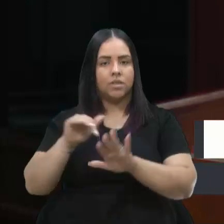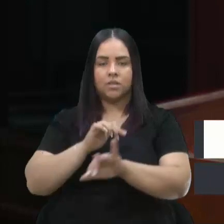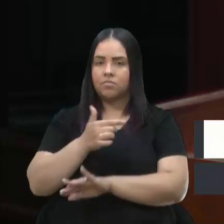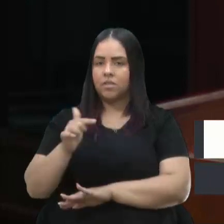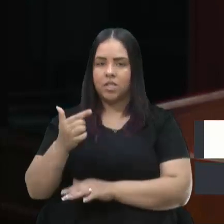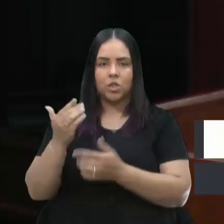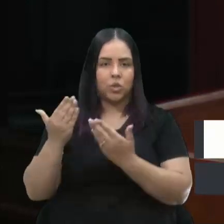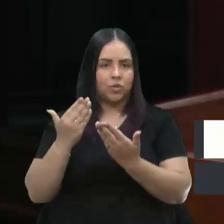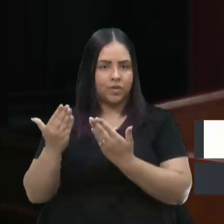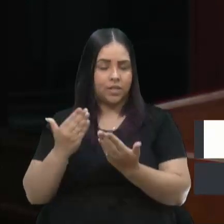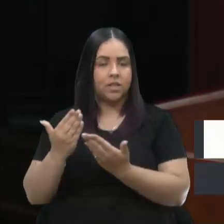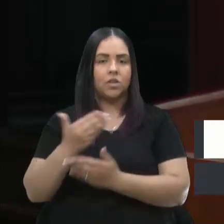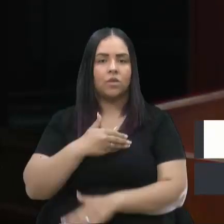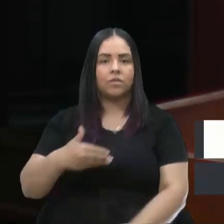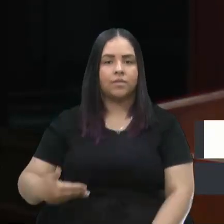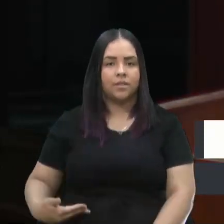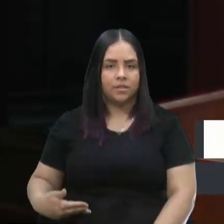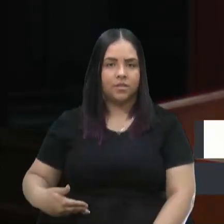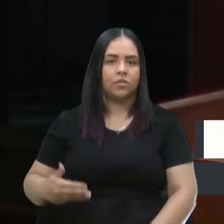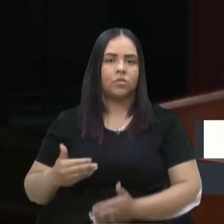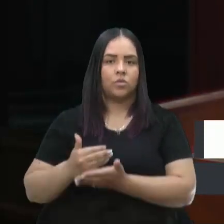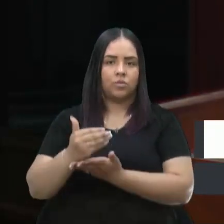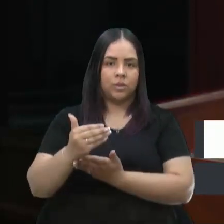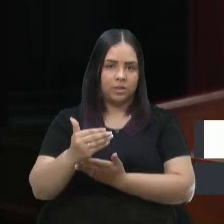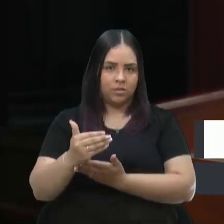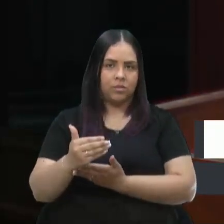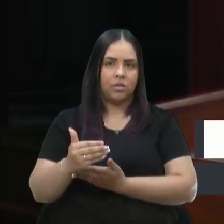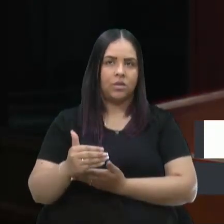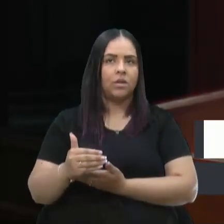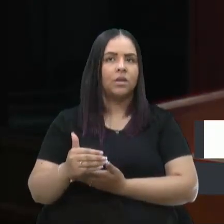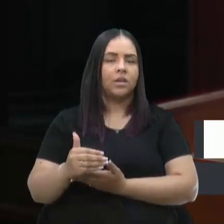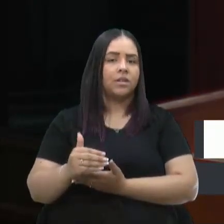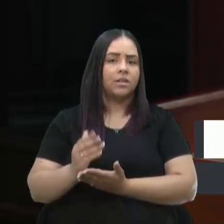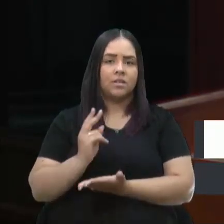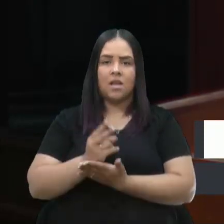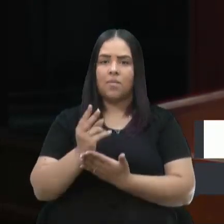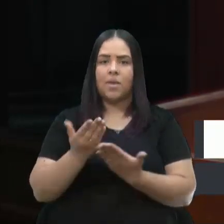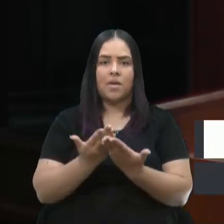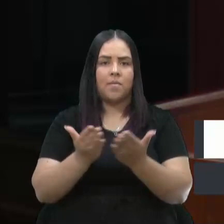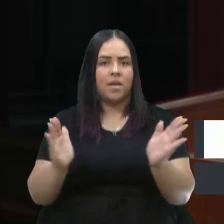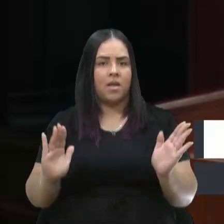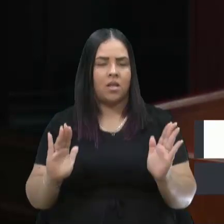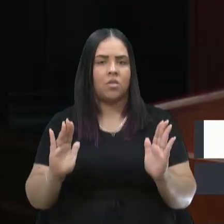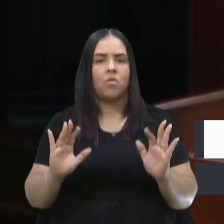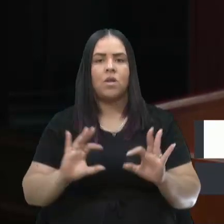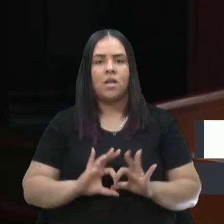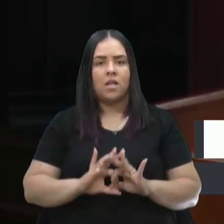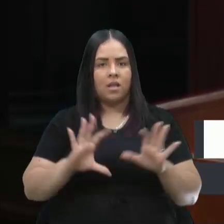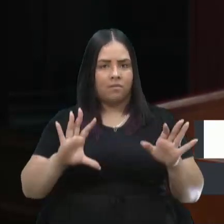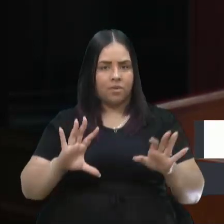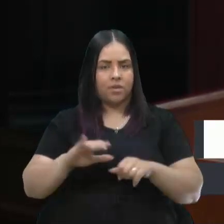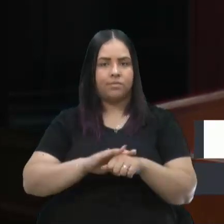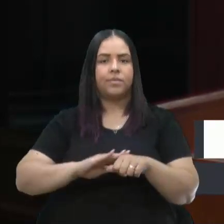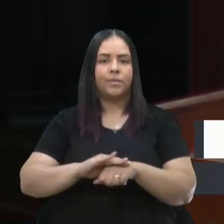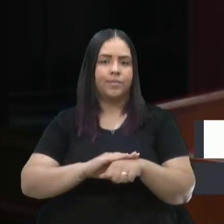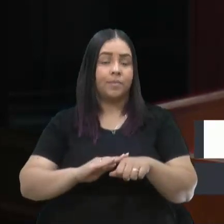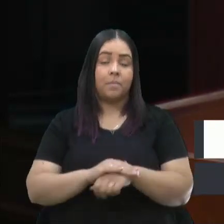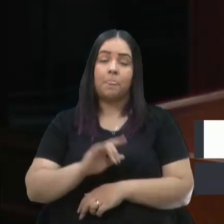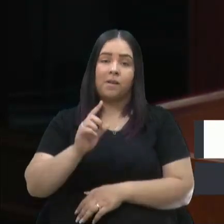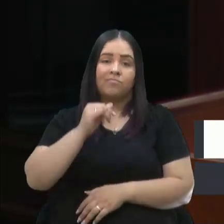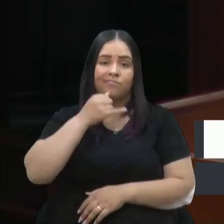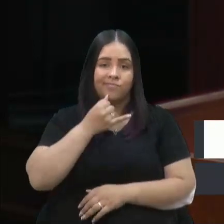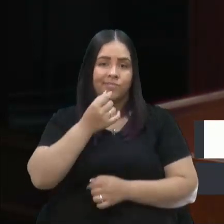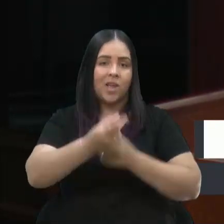dúvidas disso, e que o governo, desde o início, se colocou de portas abertas à disposição para dialogar. E é uma pena que